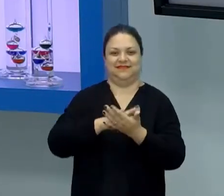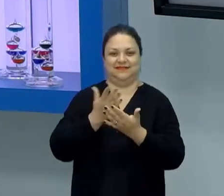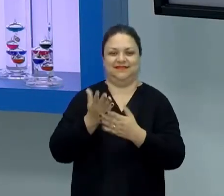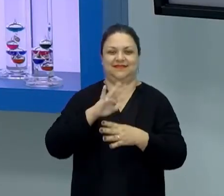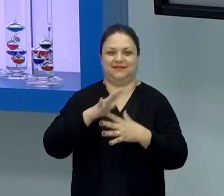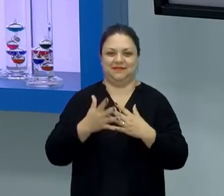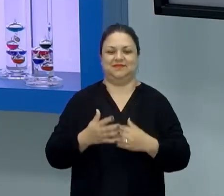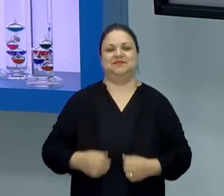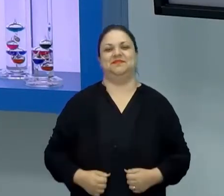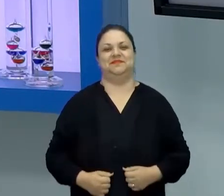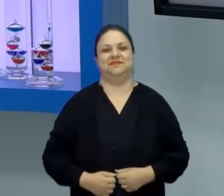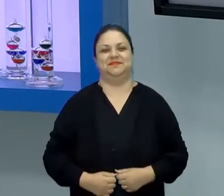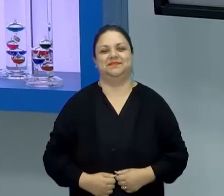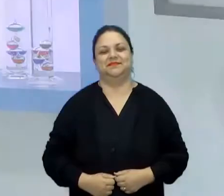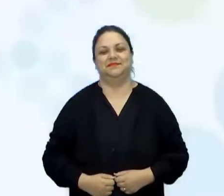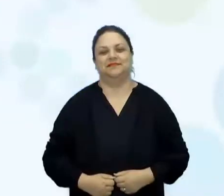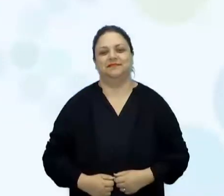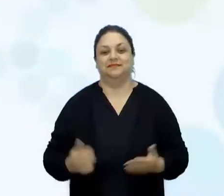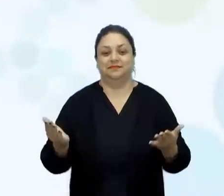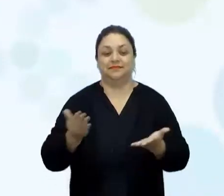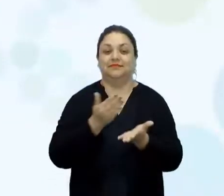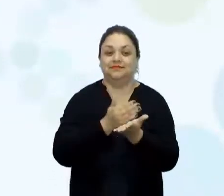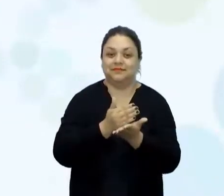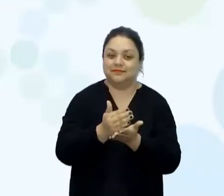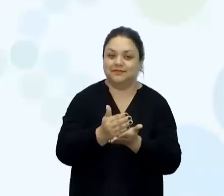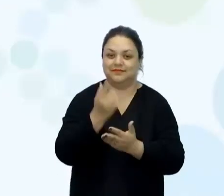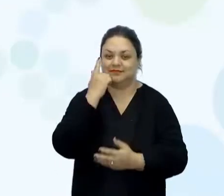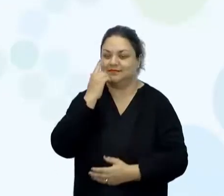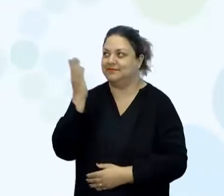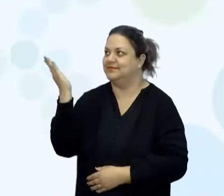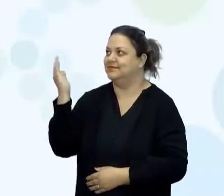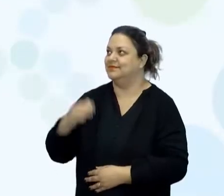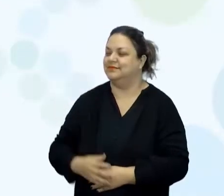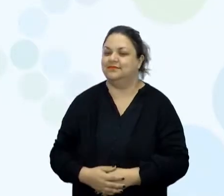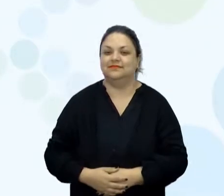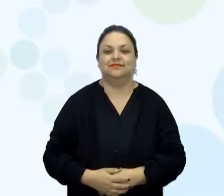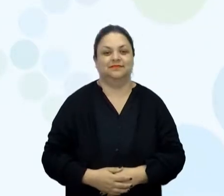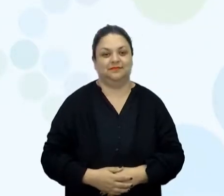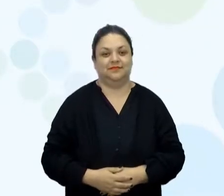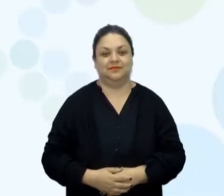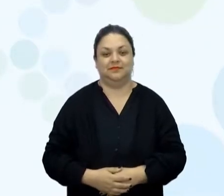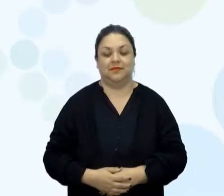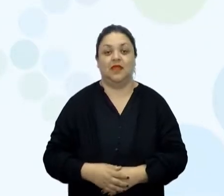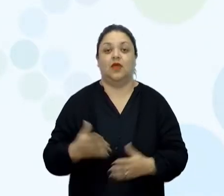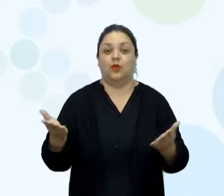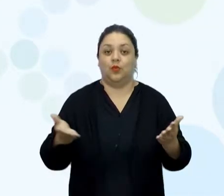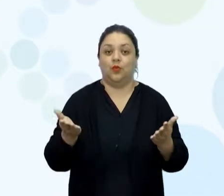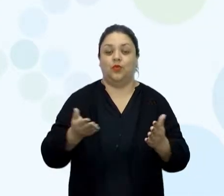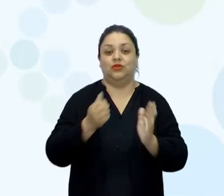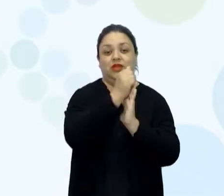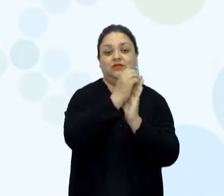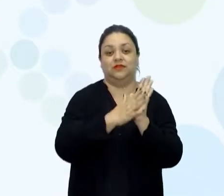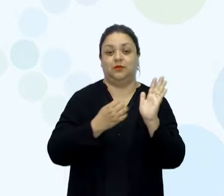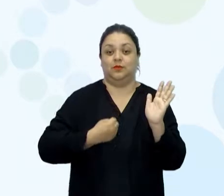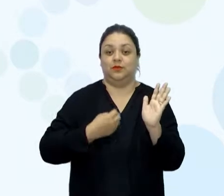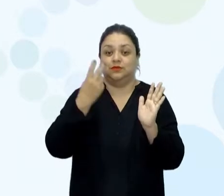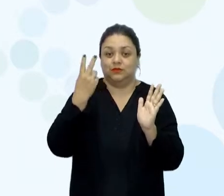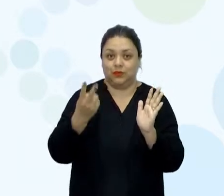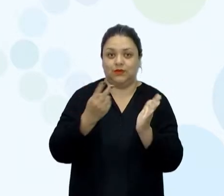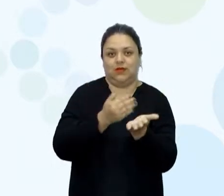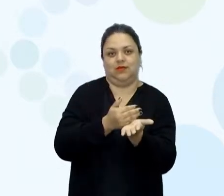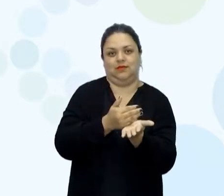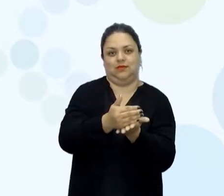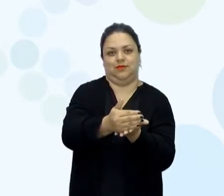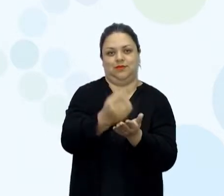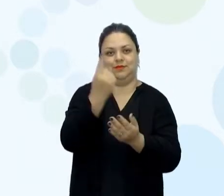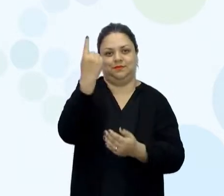gente. Então vamos começar aí nossa aulinha, Materiais Inovadores, atividade 2, Introdução 1. Então, ó, só para a gente lembrar, nós